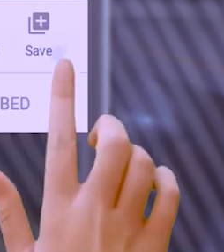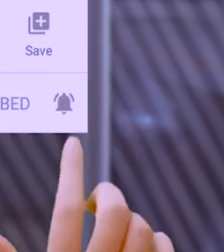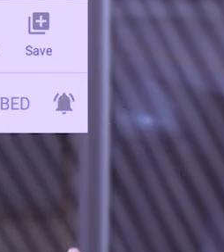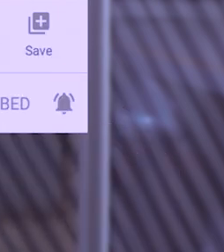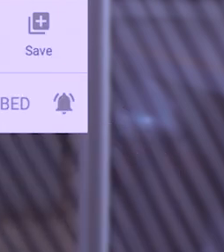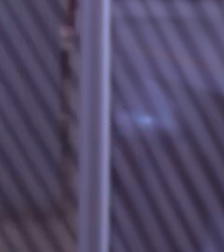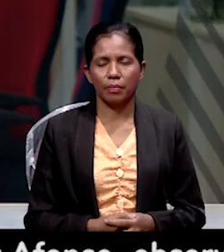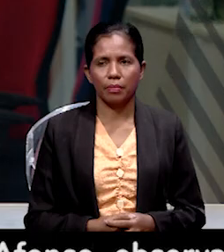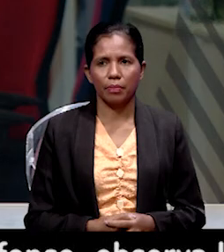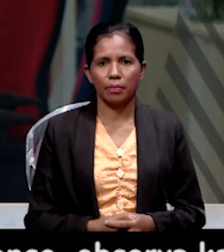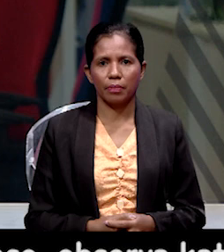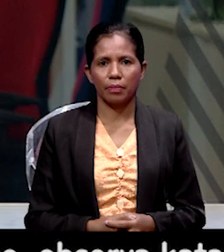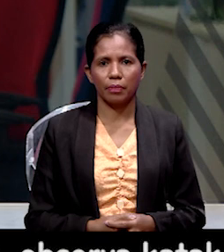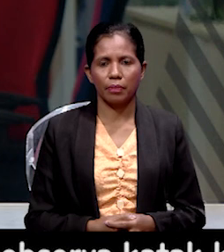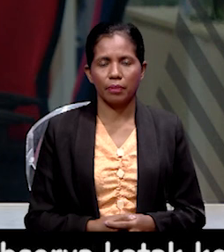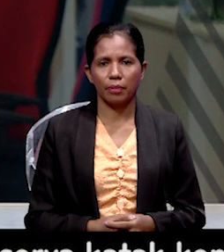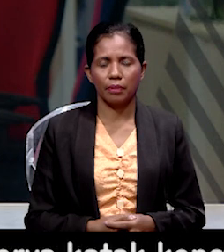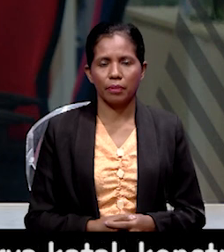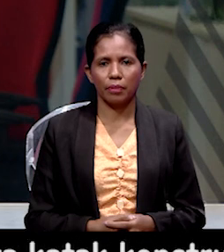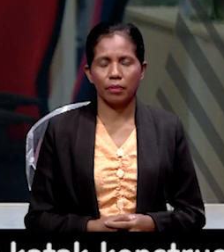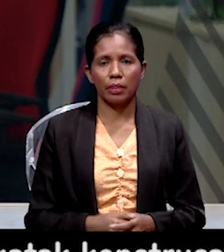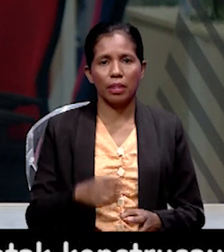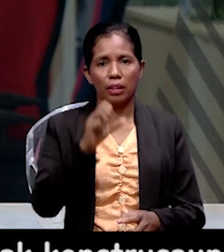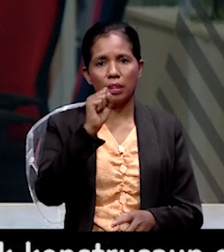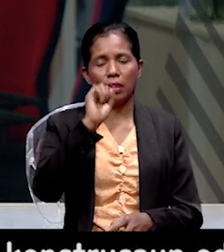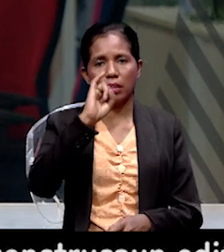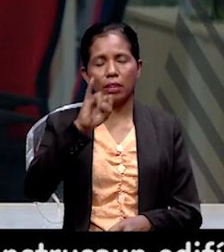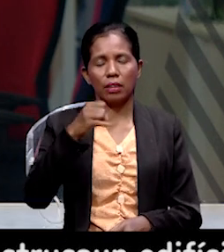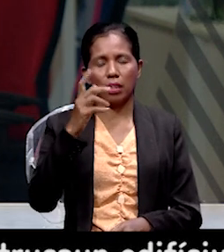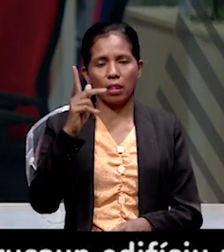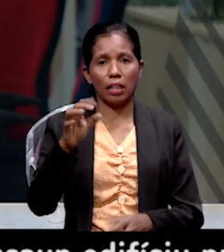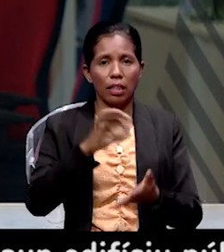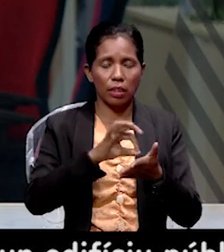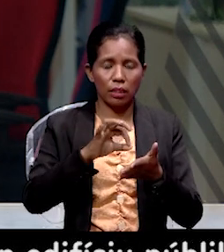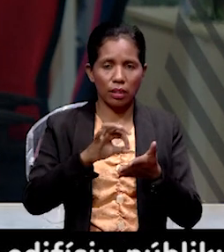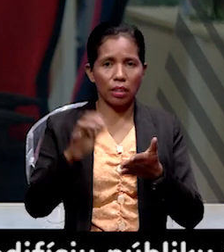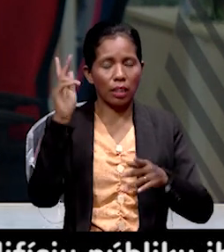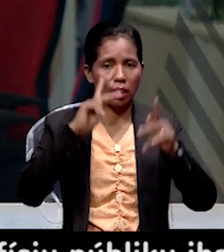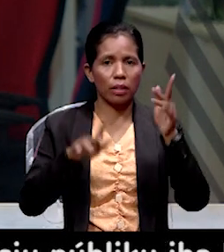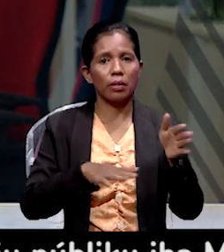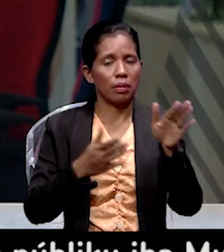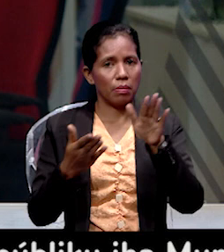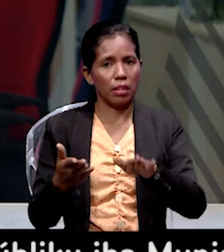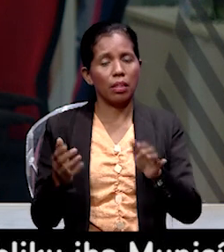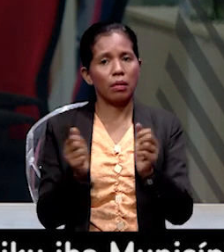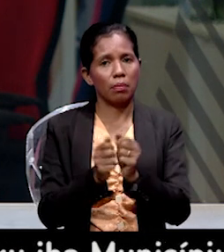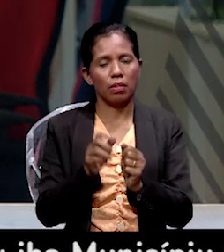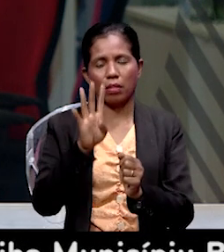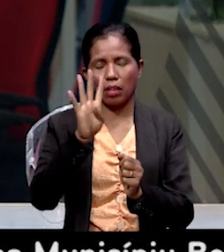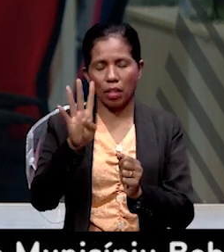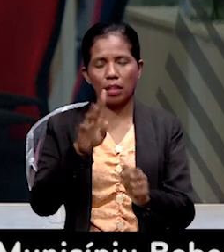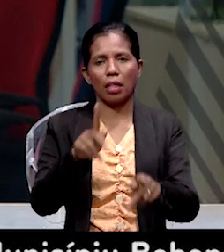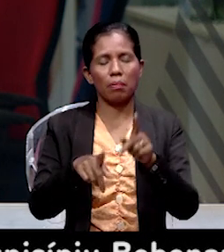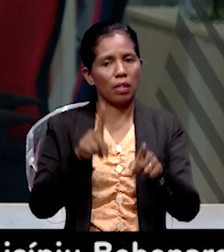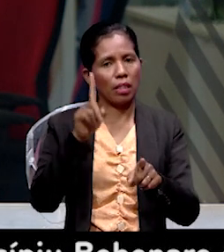de notificação. Sentru Integradu Jestaun Krize rejista tan kazu óbitu haat no lain ida simu